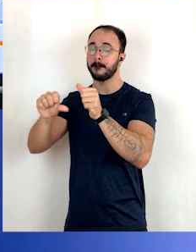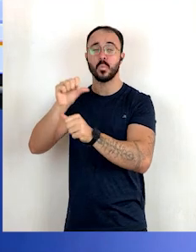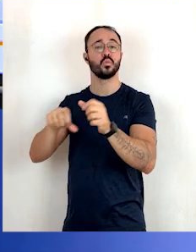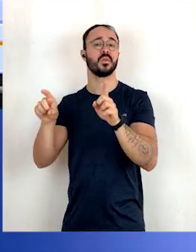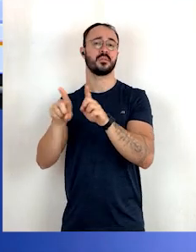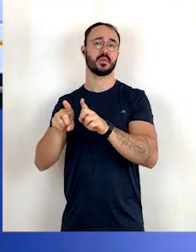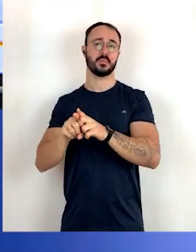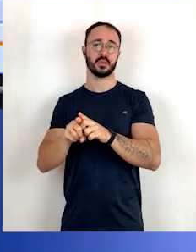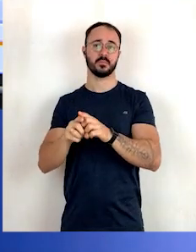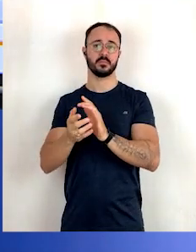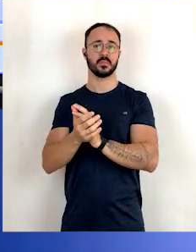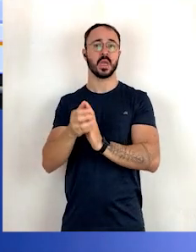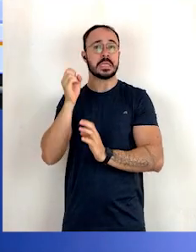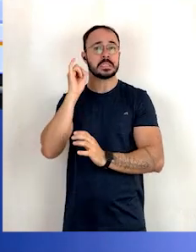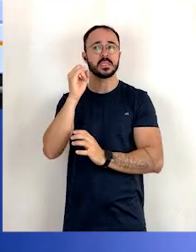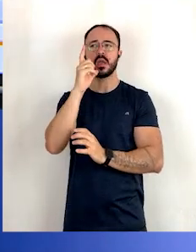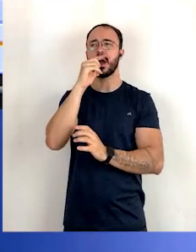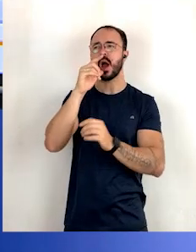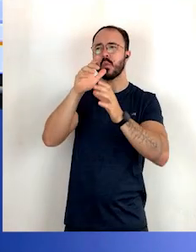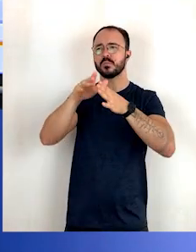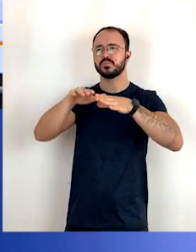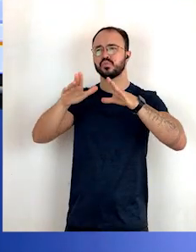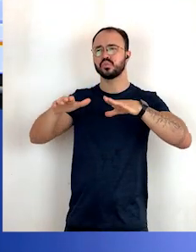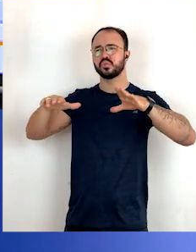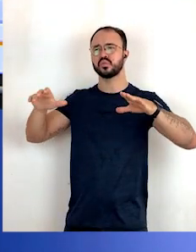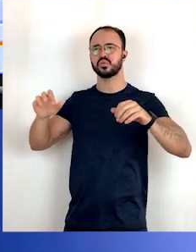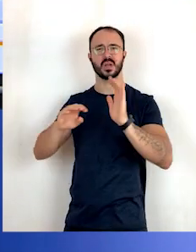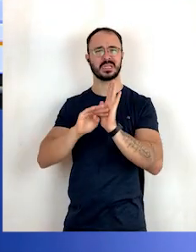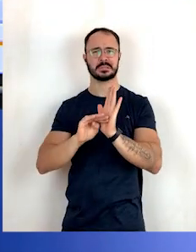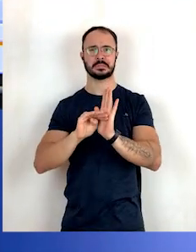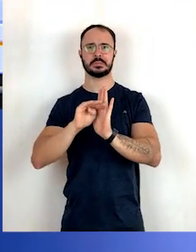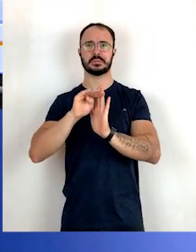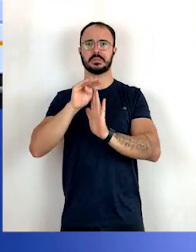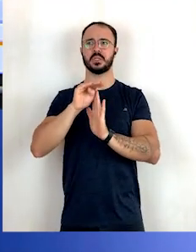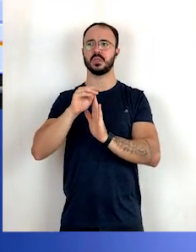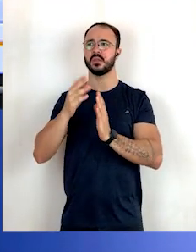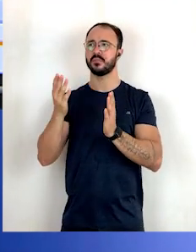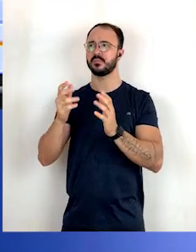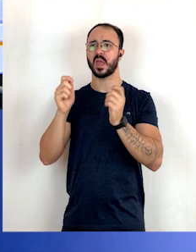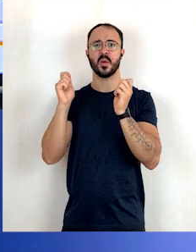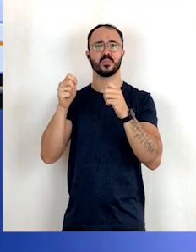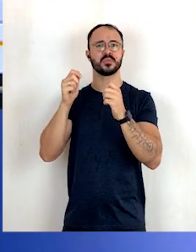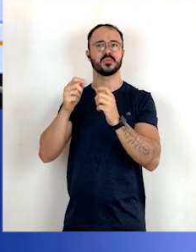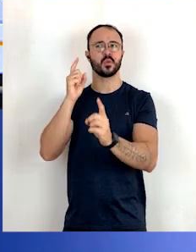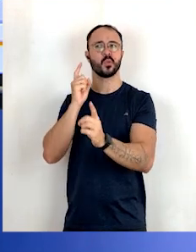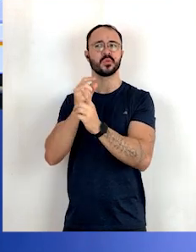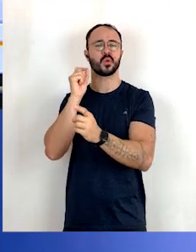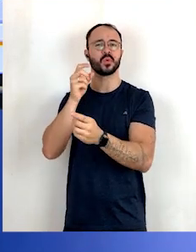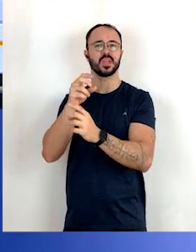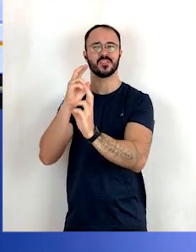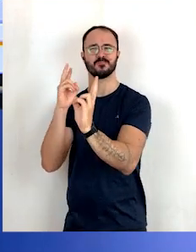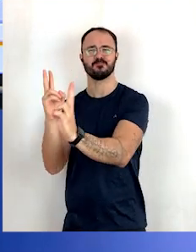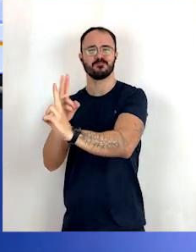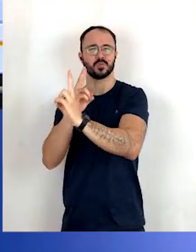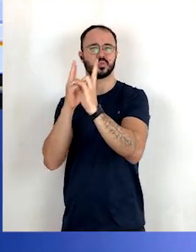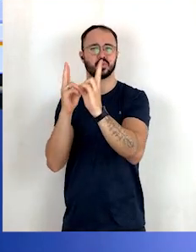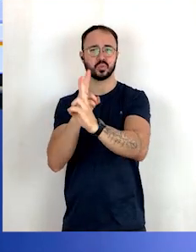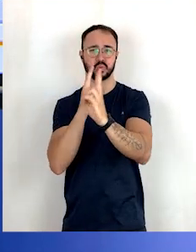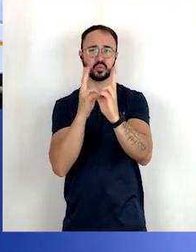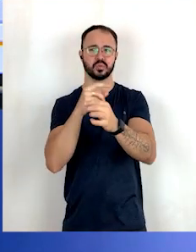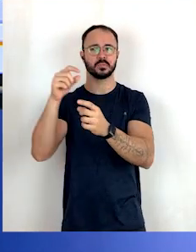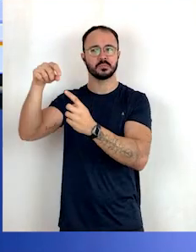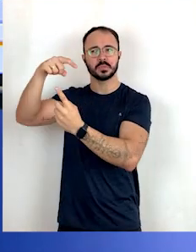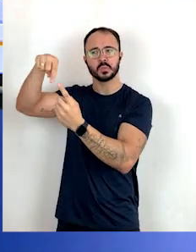baixa pressão que pode favorecer a formação de ciclones. Esses ciclones se formam em espiral e acabam provocando